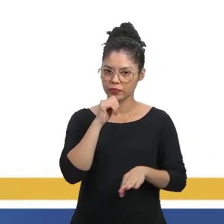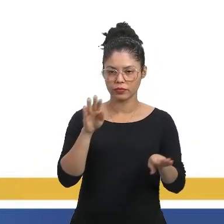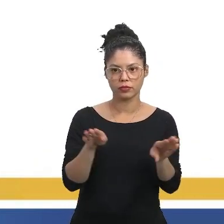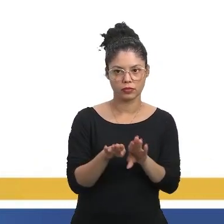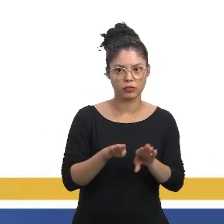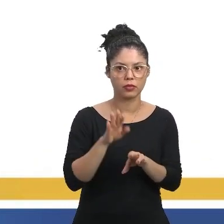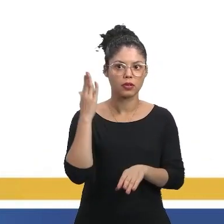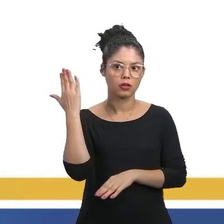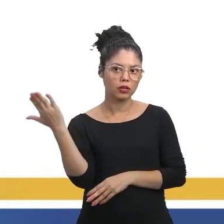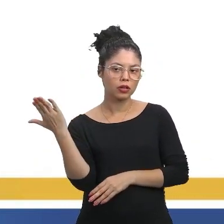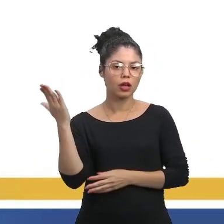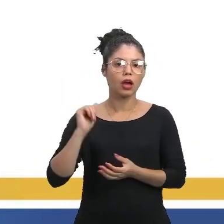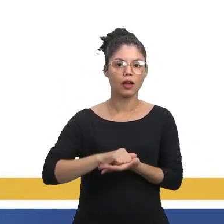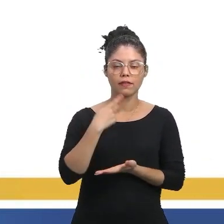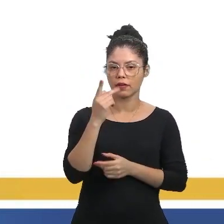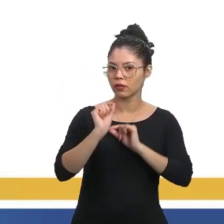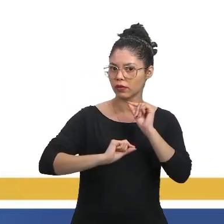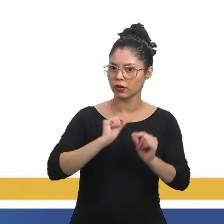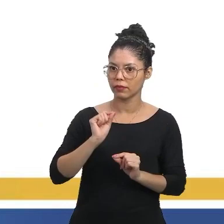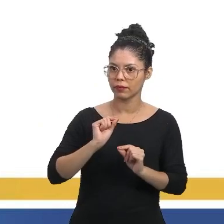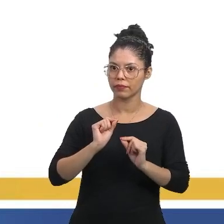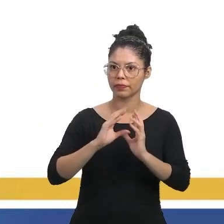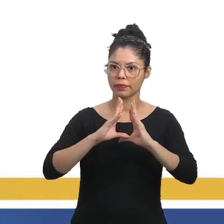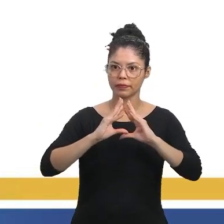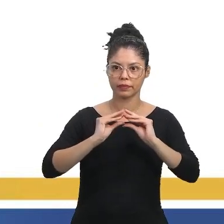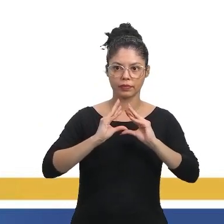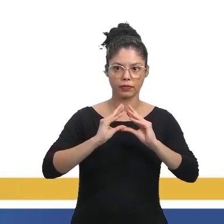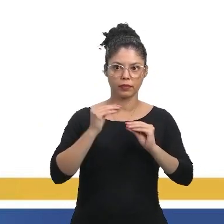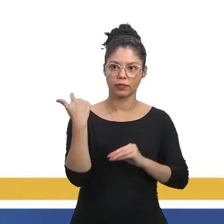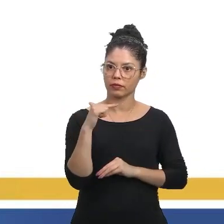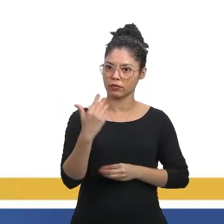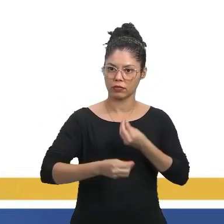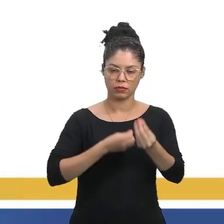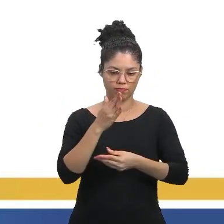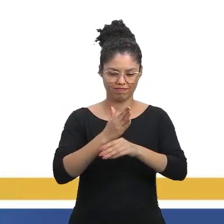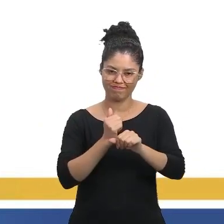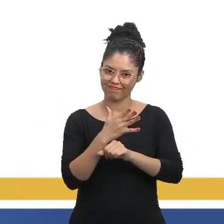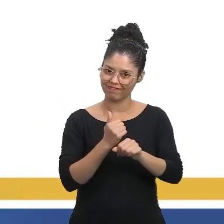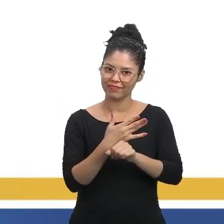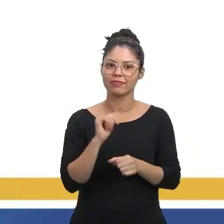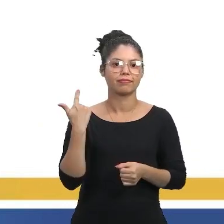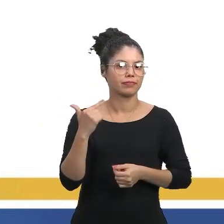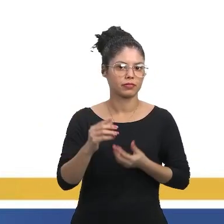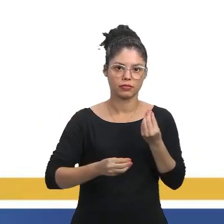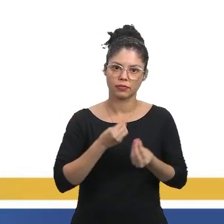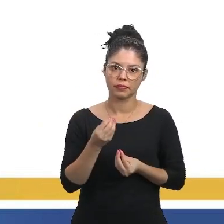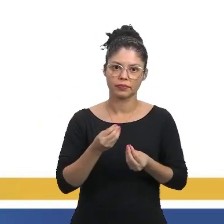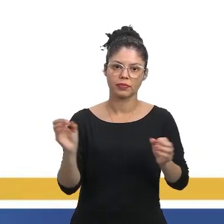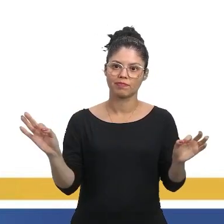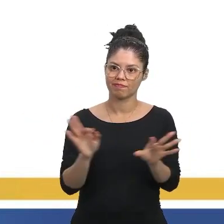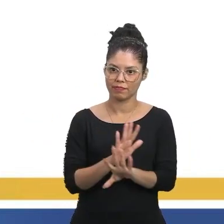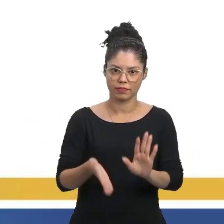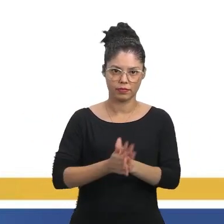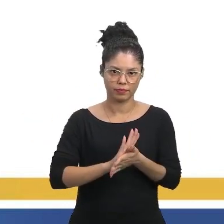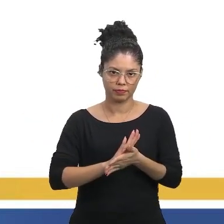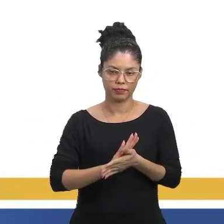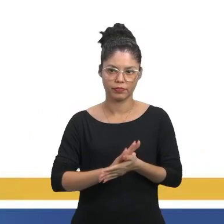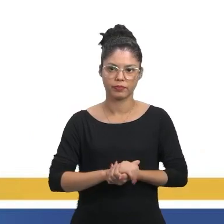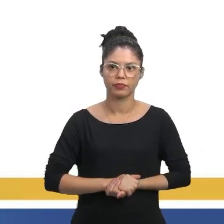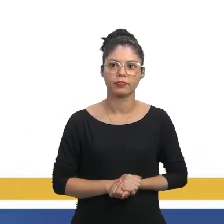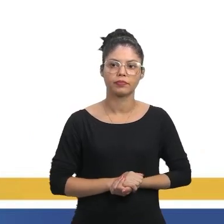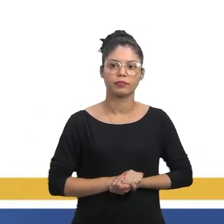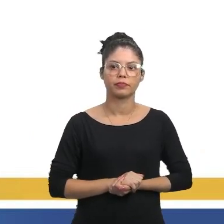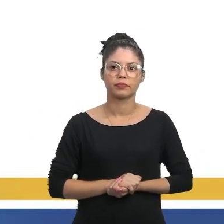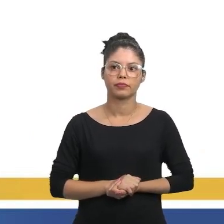esse modelo diz que o átomo ele é maciço, não tem como dividir e também não tem como destruir. O que mais